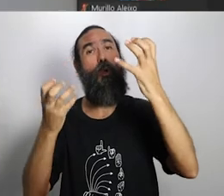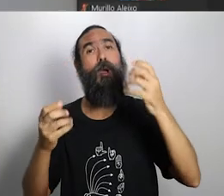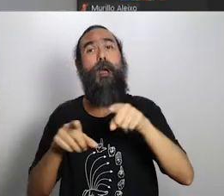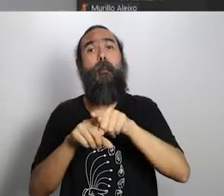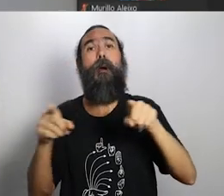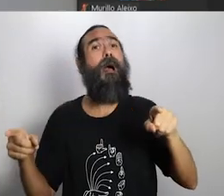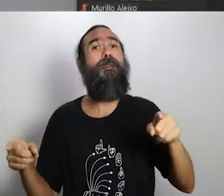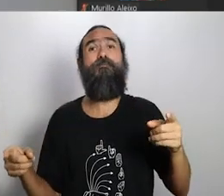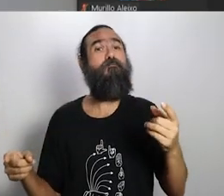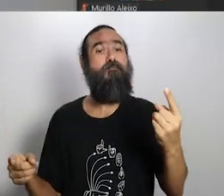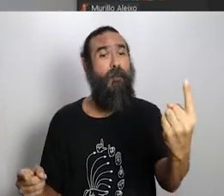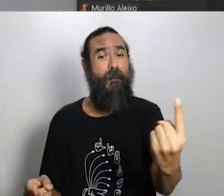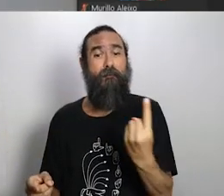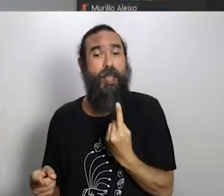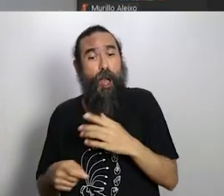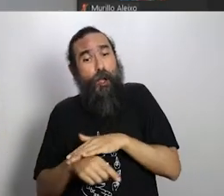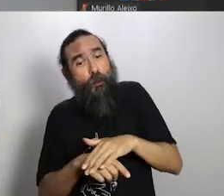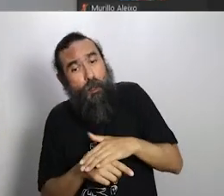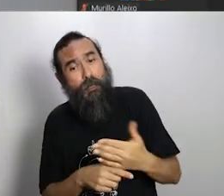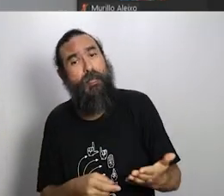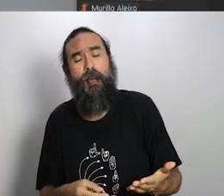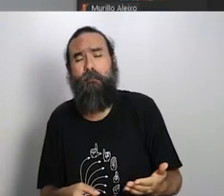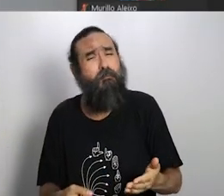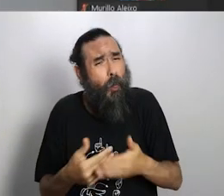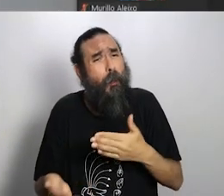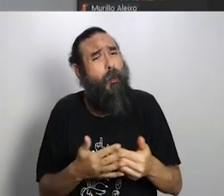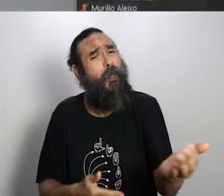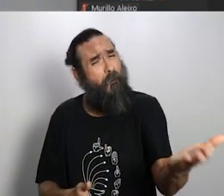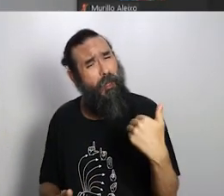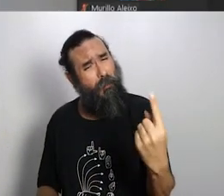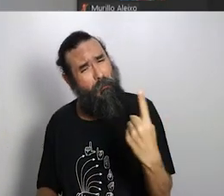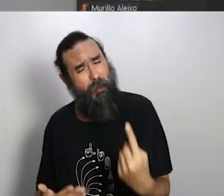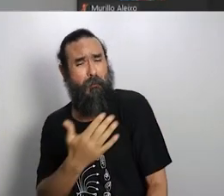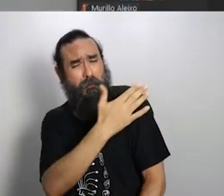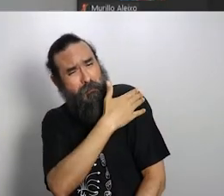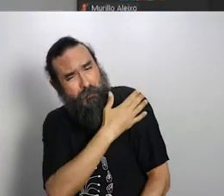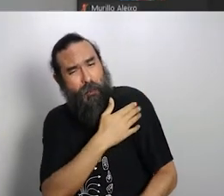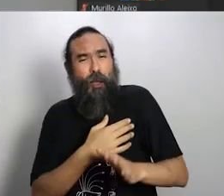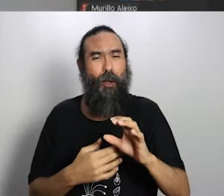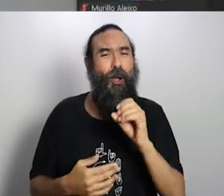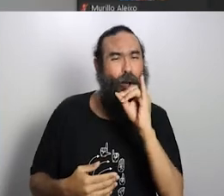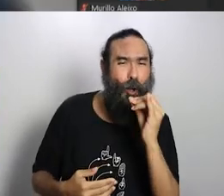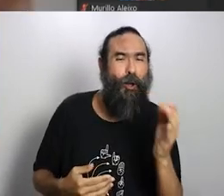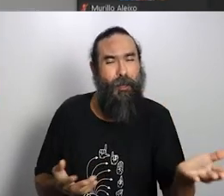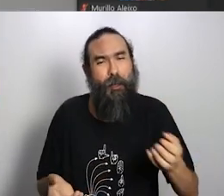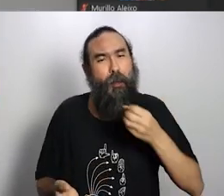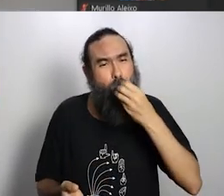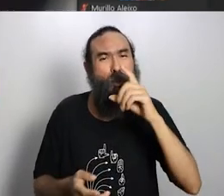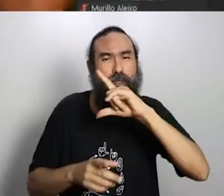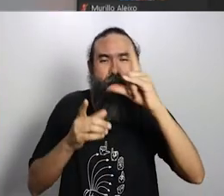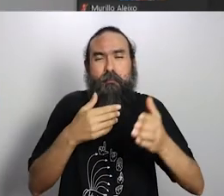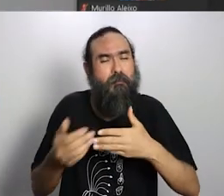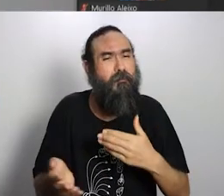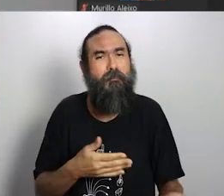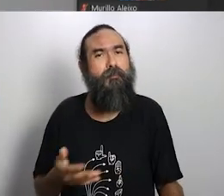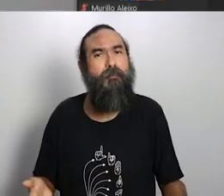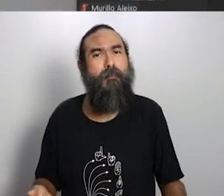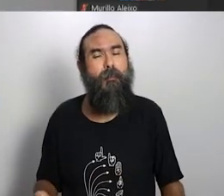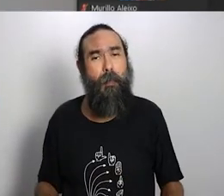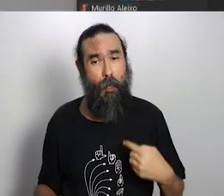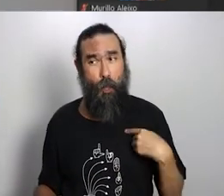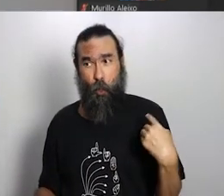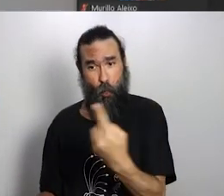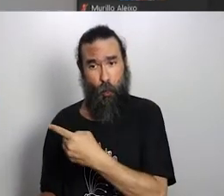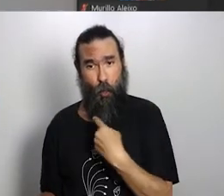vezes o Coco Raiz de Arco Verde chegou num palco para tocar, onde eles eram os astros e não